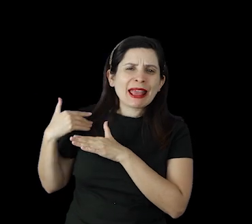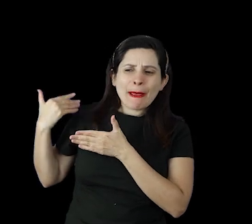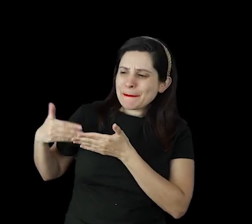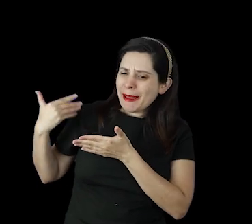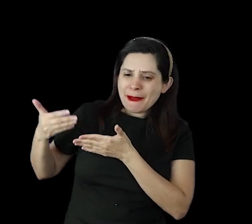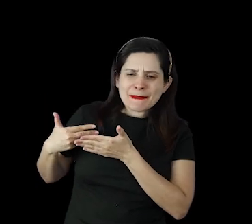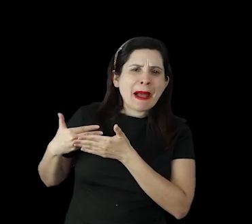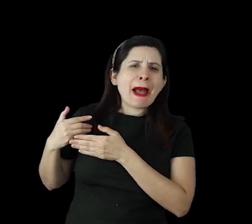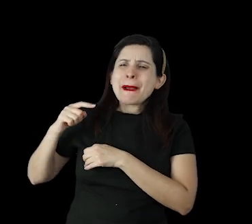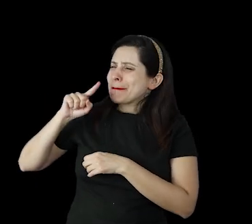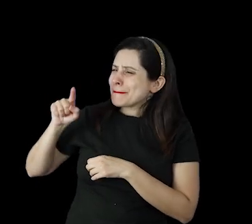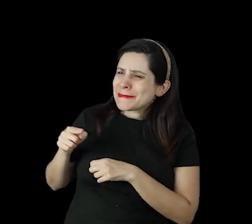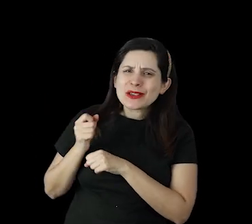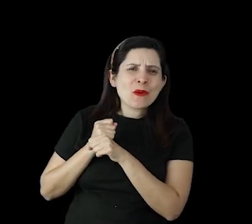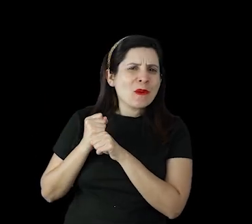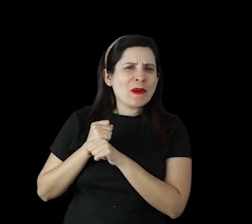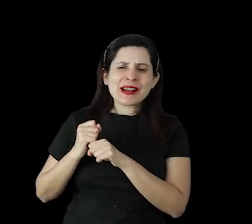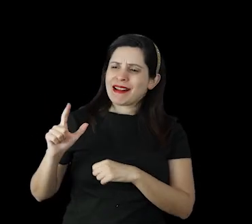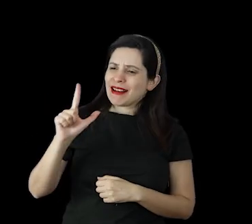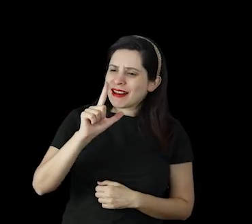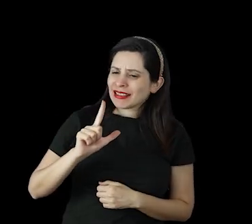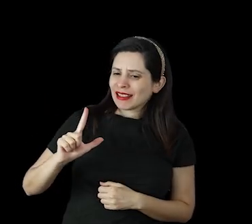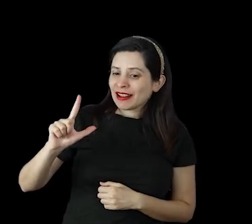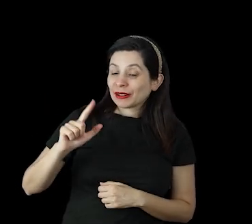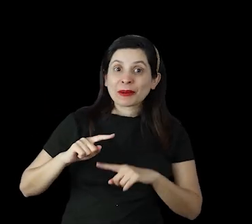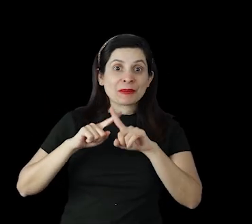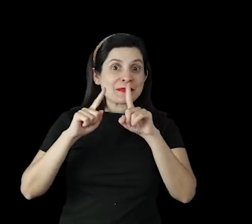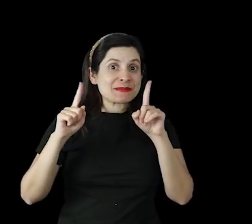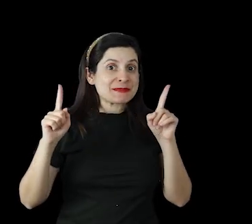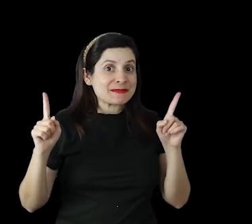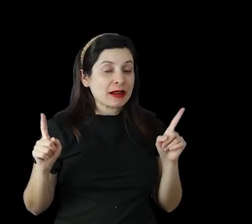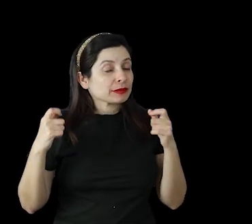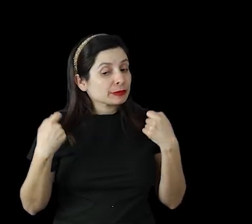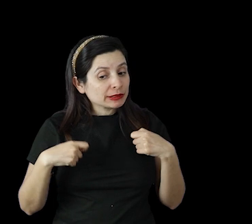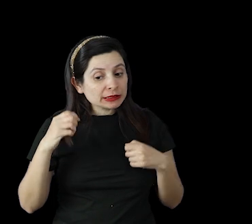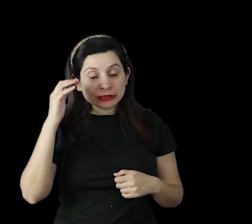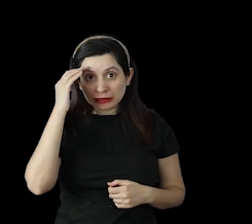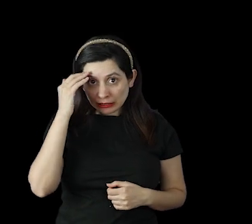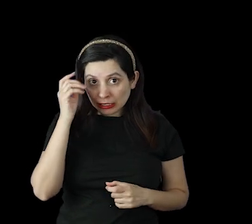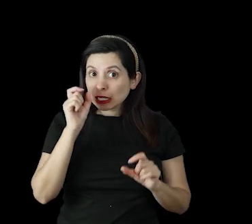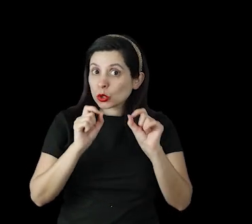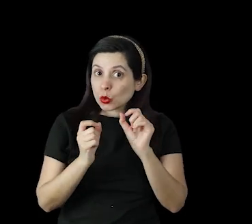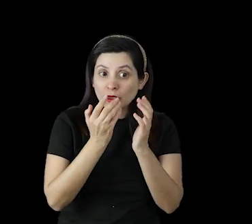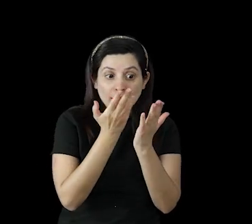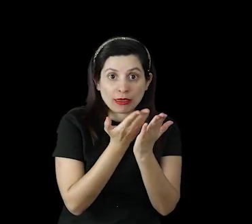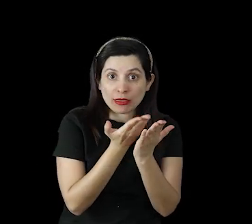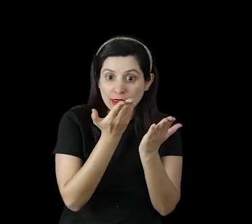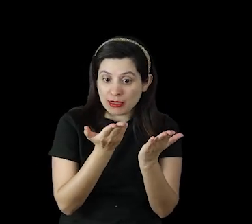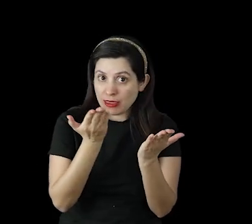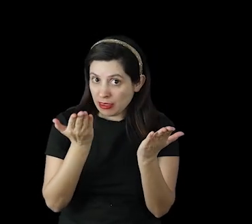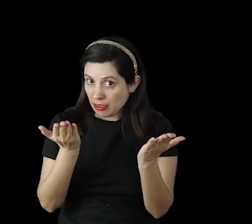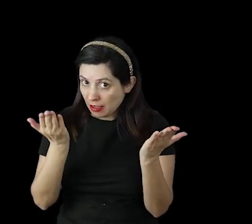não sei quantos mil anos de literatura, mas a gente tem que entender na dramaturgia que a gente